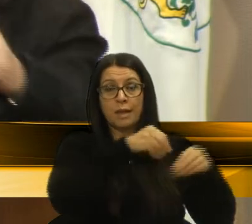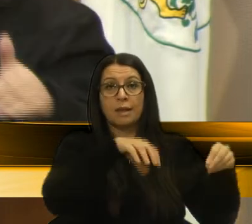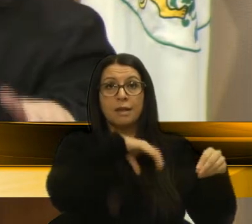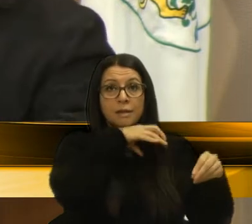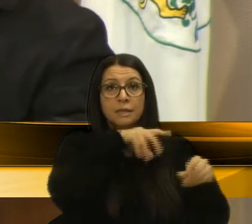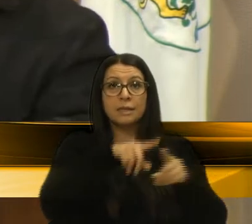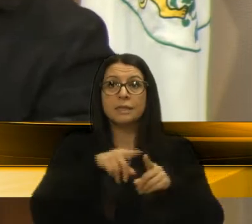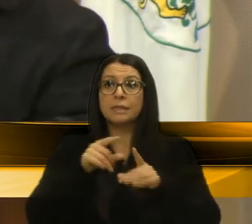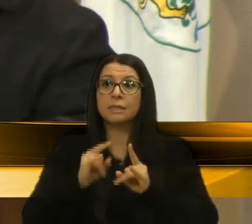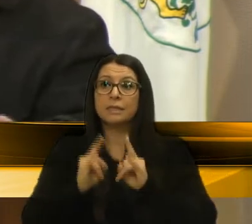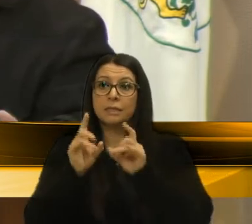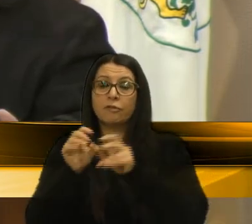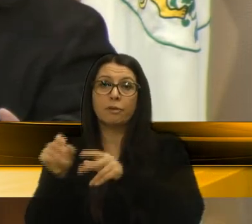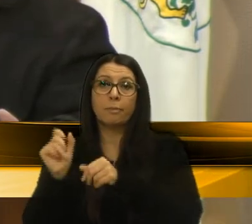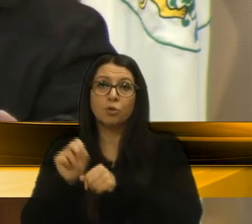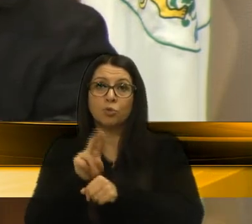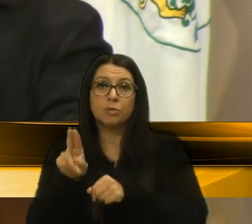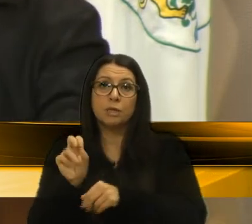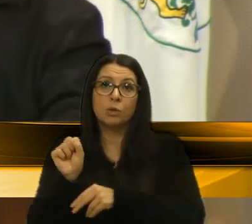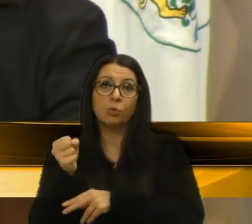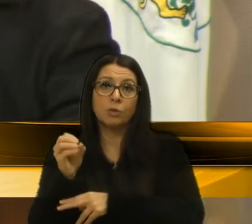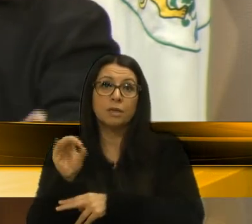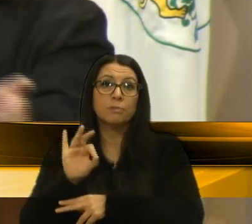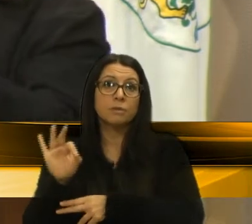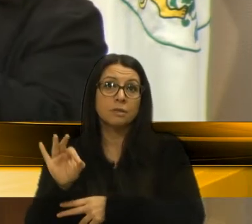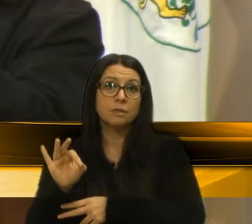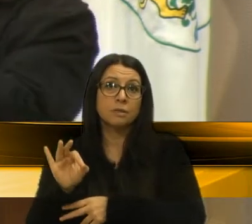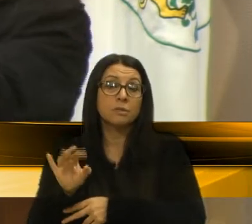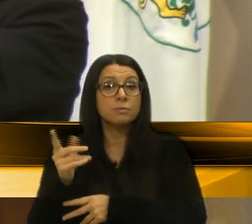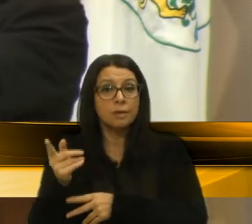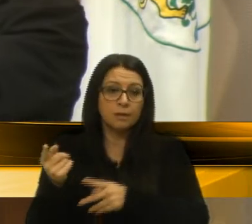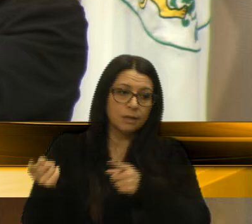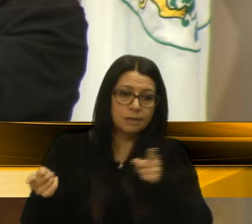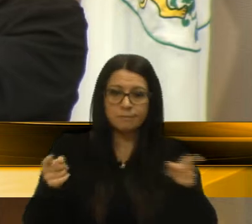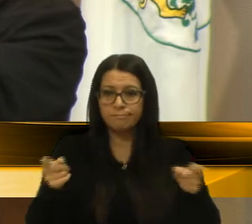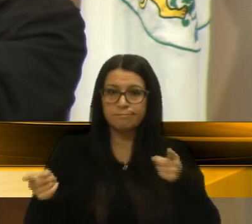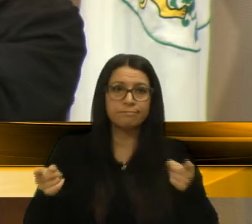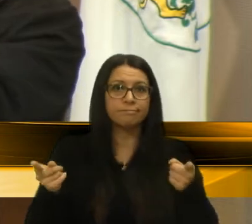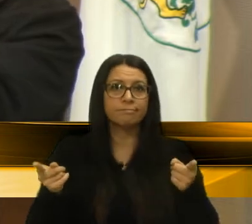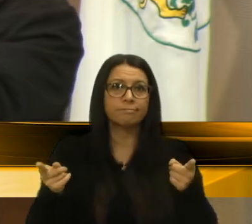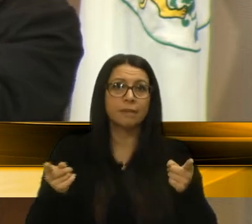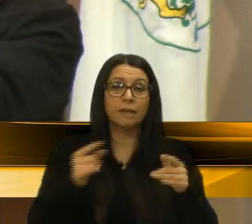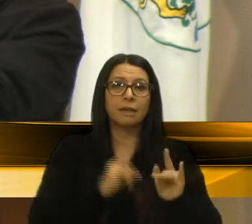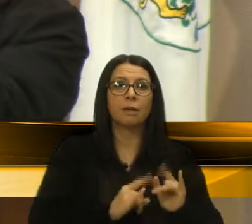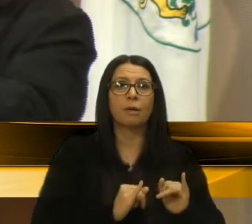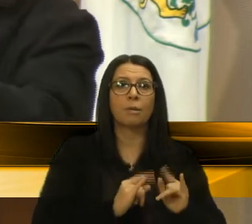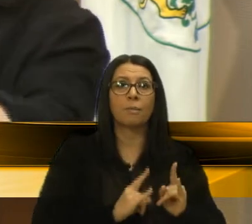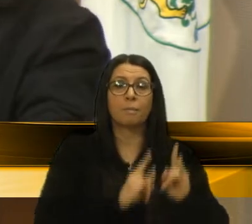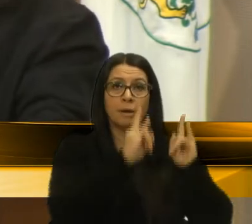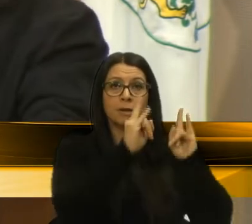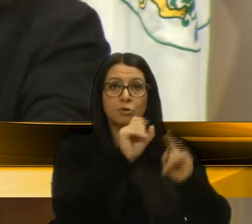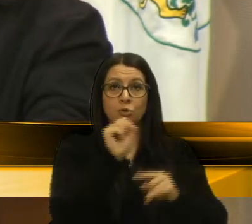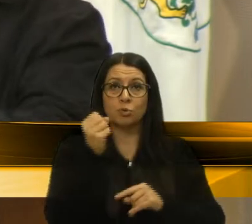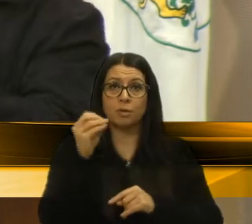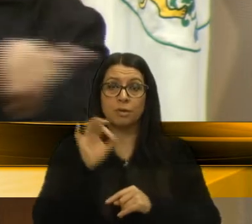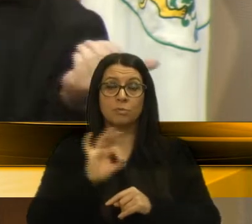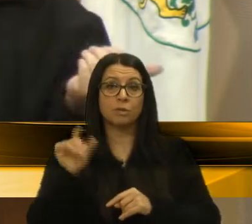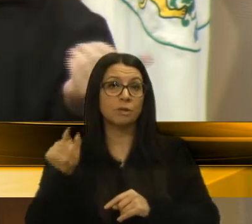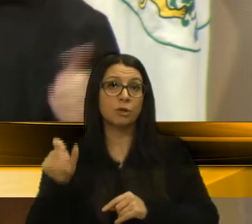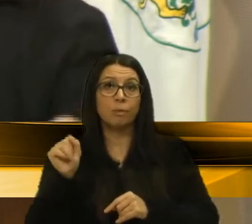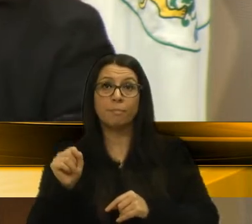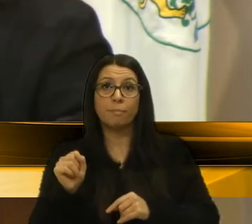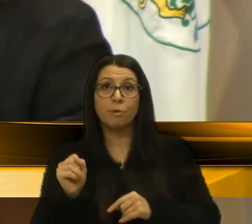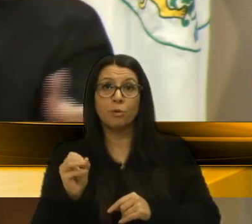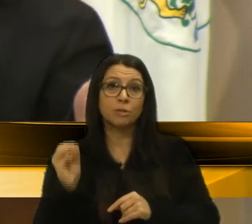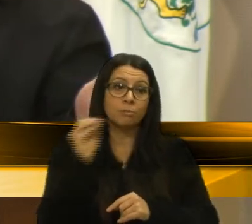prédio comercial, tu pode utilizar 80%. Só que daí, aquele prédio que tu usou 80%, tu não pode